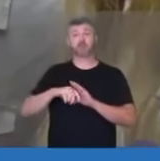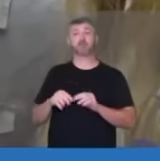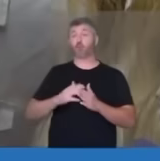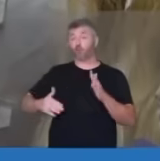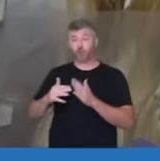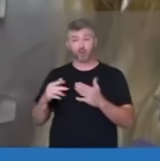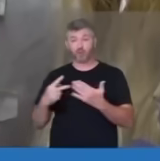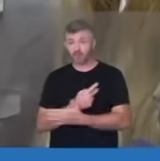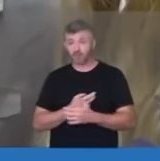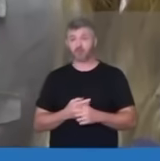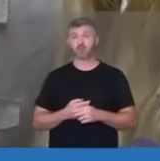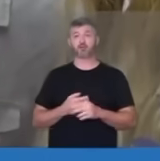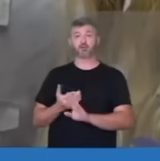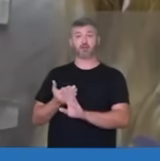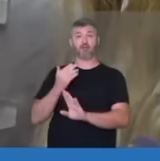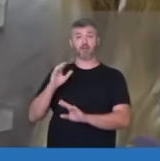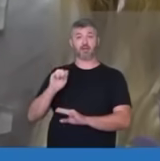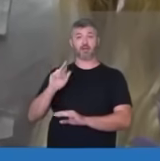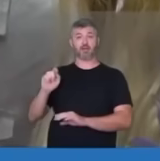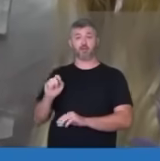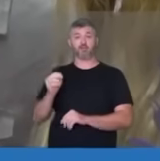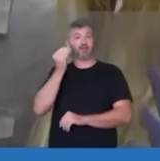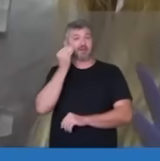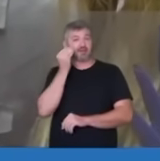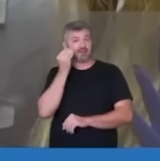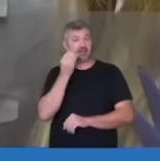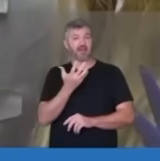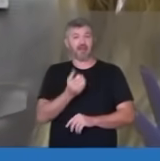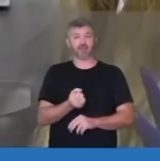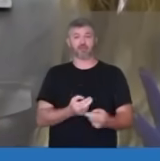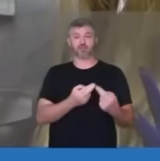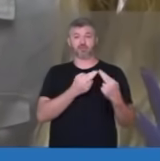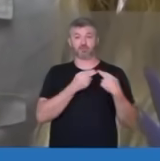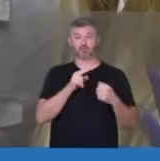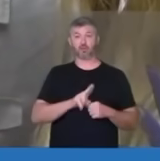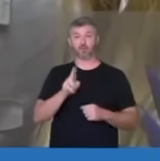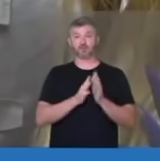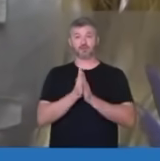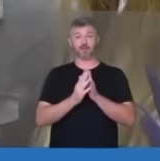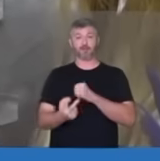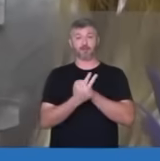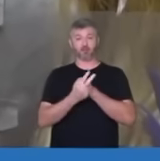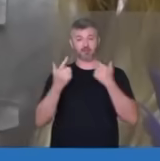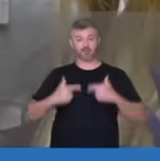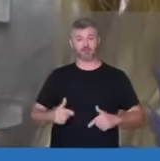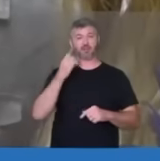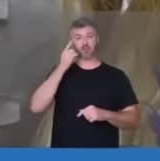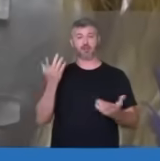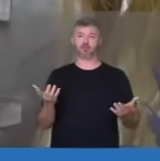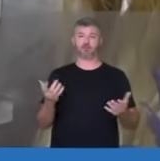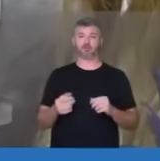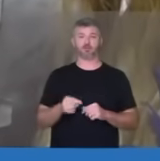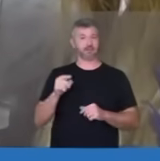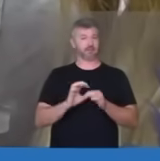tudo isso, se afastou do cargo para tentar assumir no mandato se utilizar da blindagem da imunidade material.